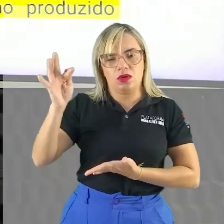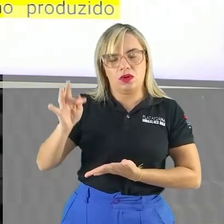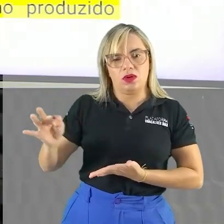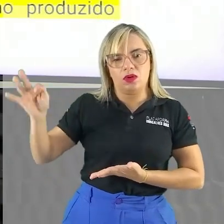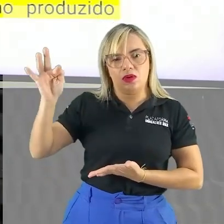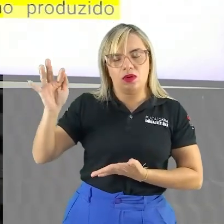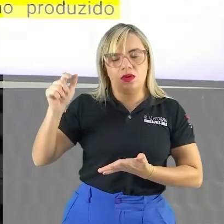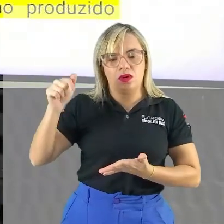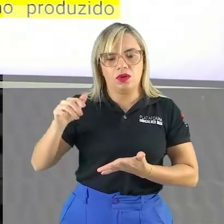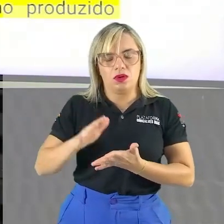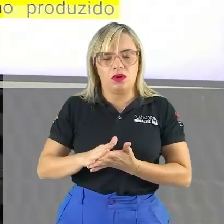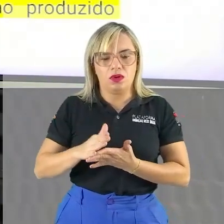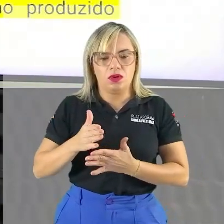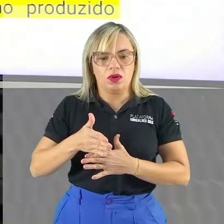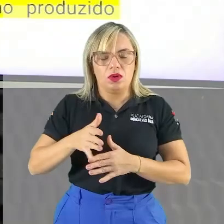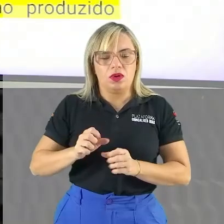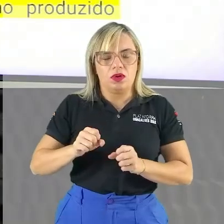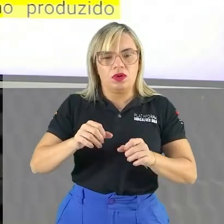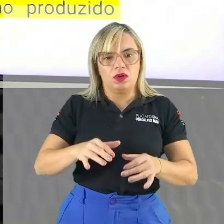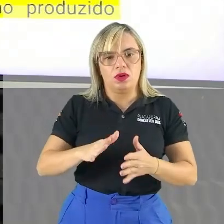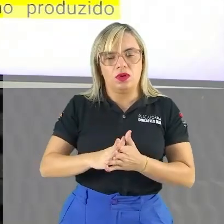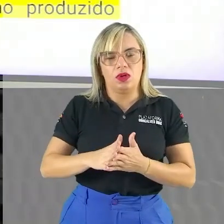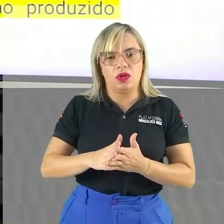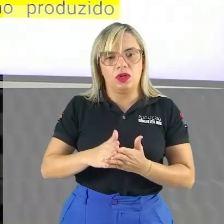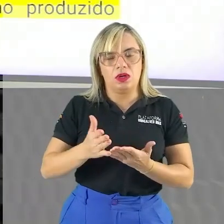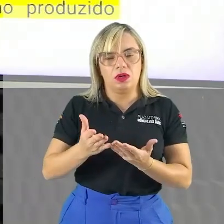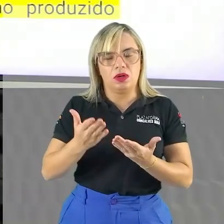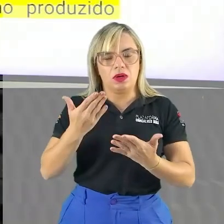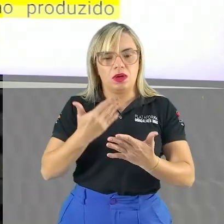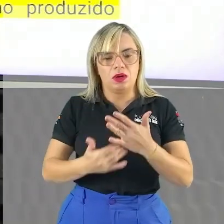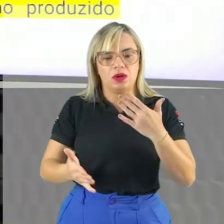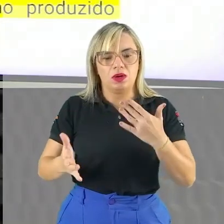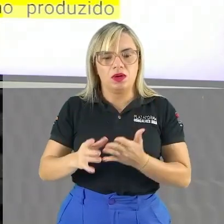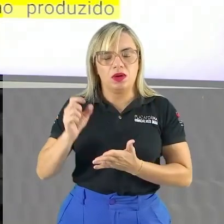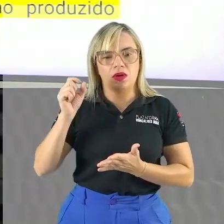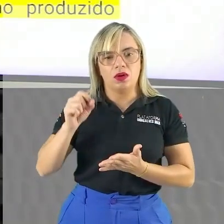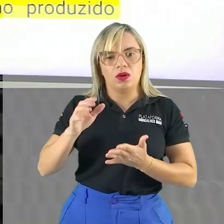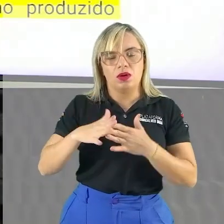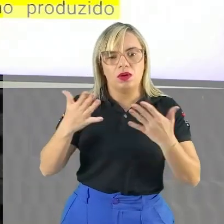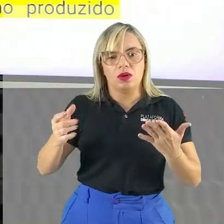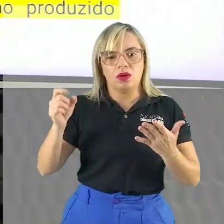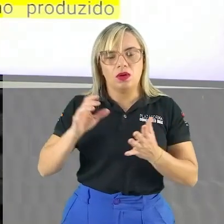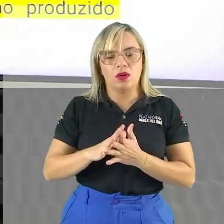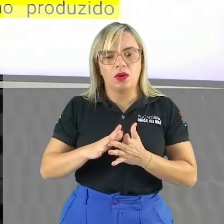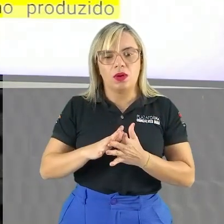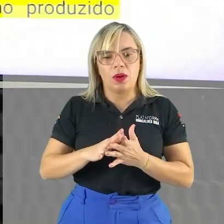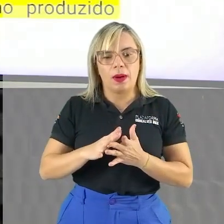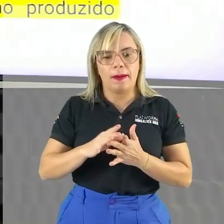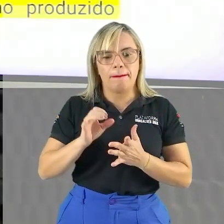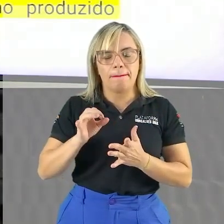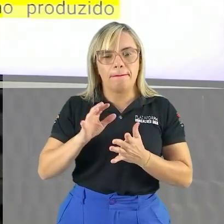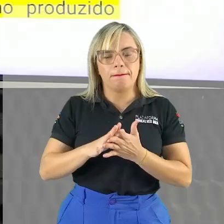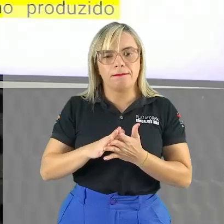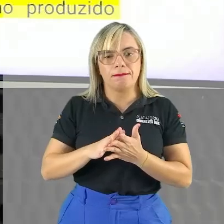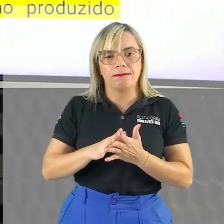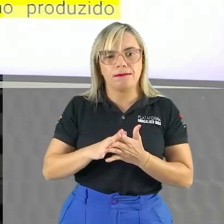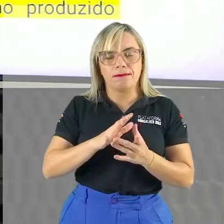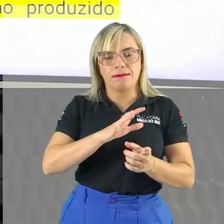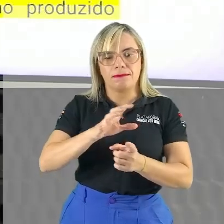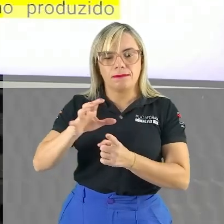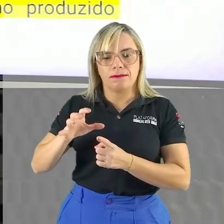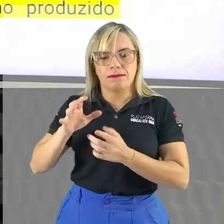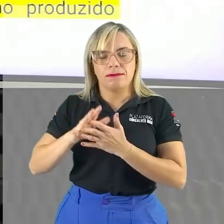francesa de São Luís ela é desconstruída a partir exatamente do que foi deixado enquanto vestígio da